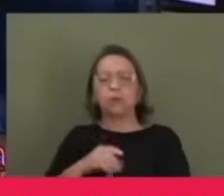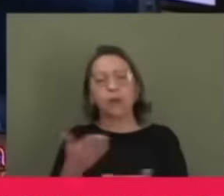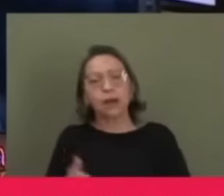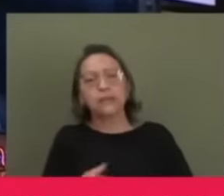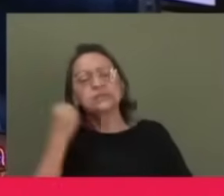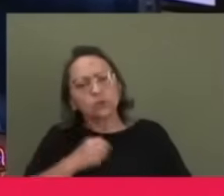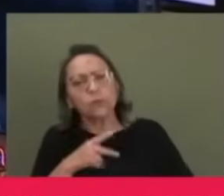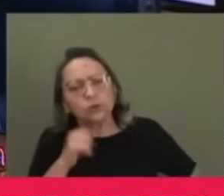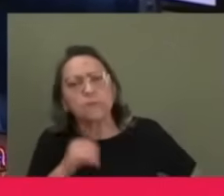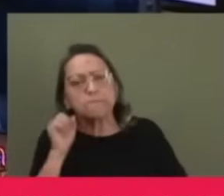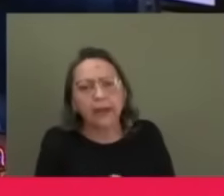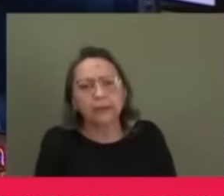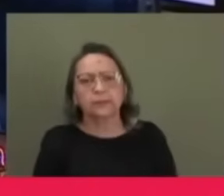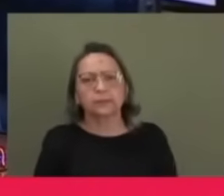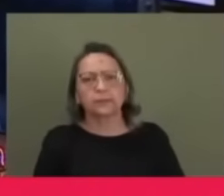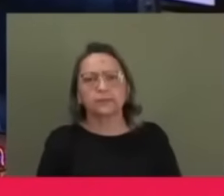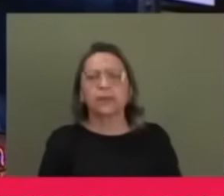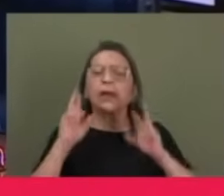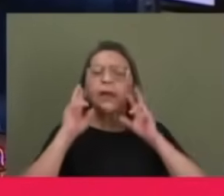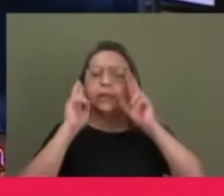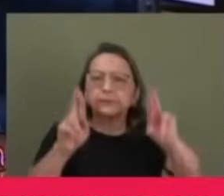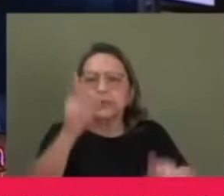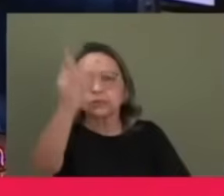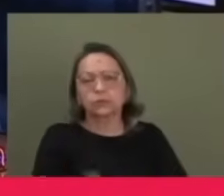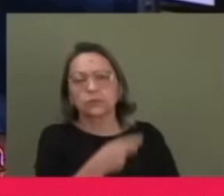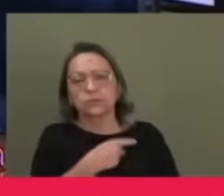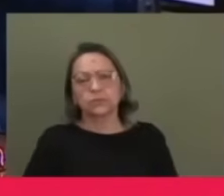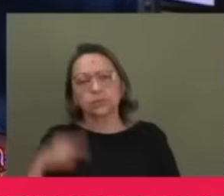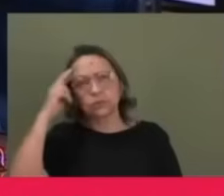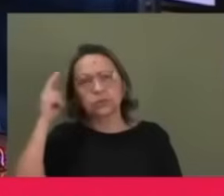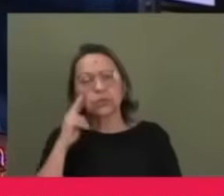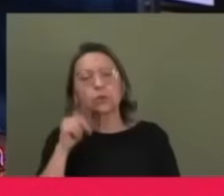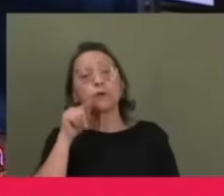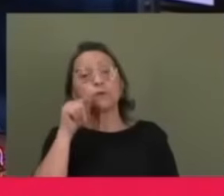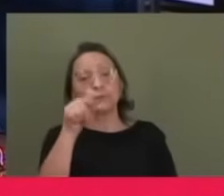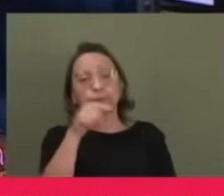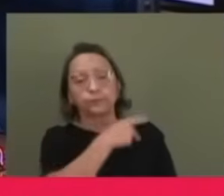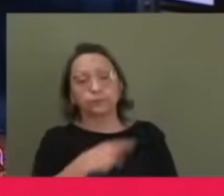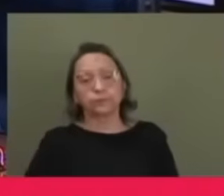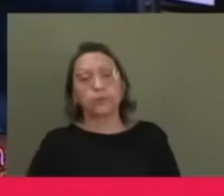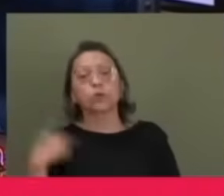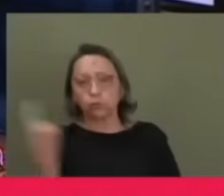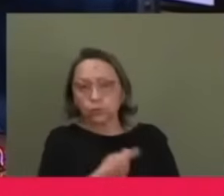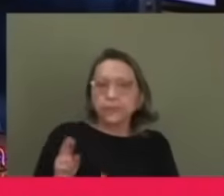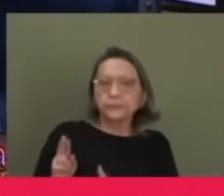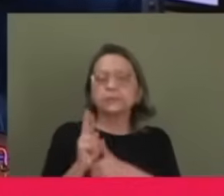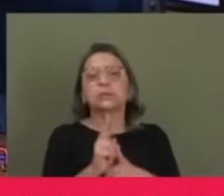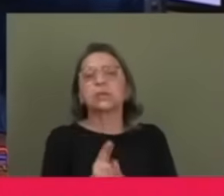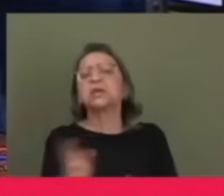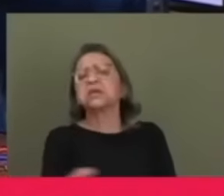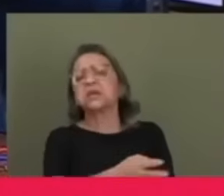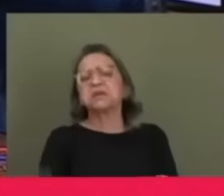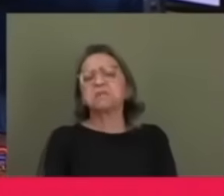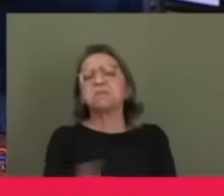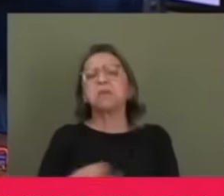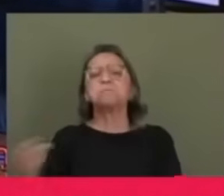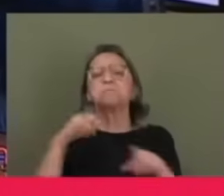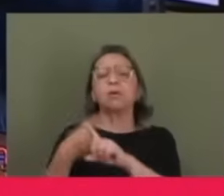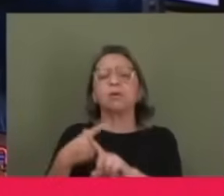para com isso, rapaz. Respeite o presidente. Vossa Excelência, presidente, nos representa. Que impeachment? Impeachment por